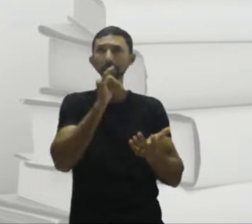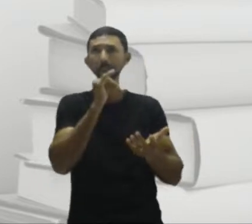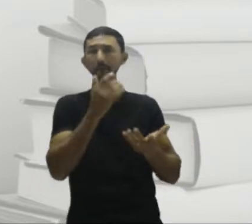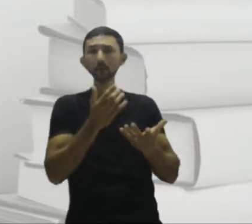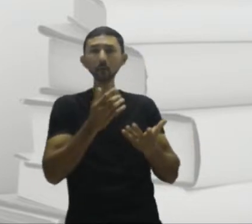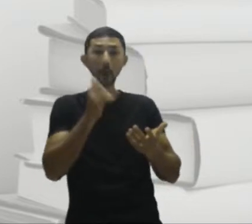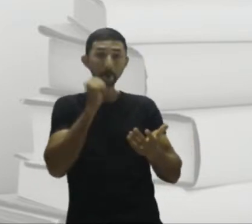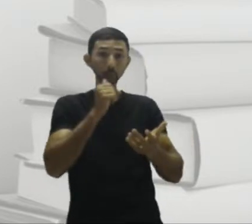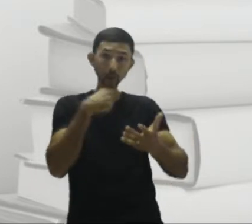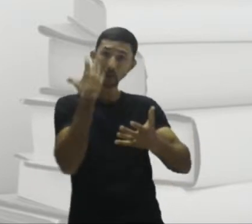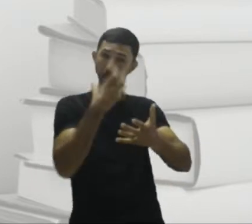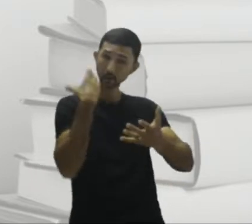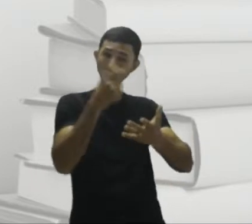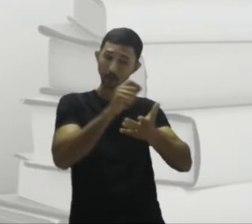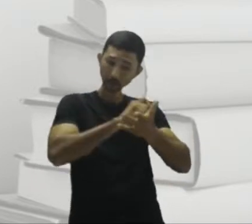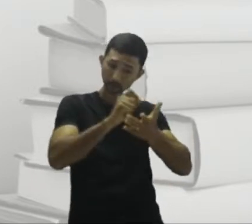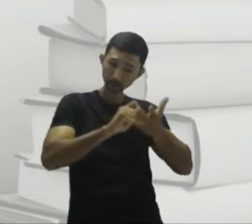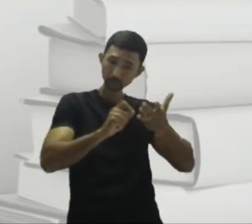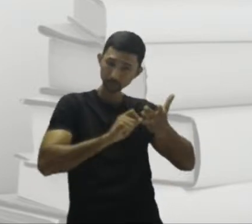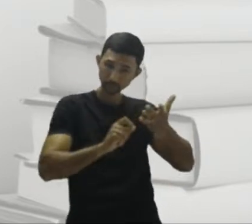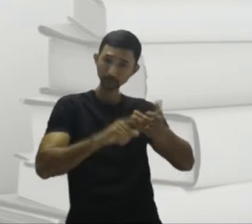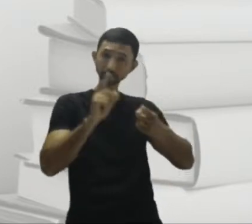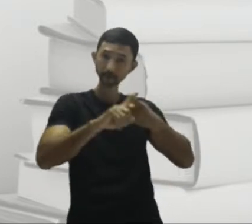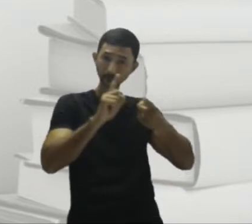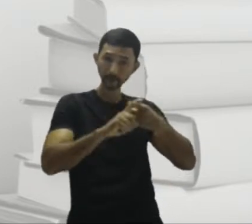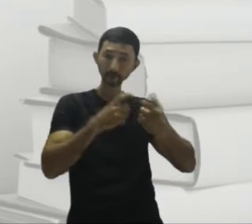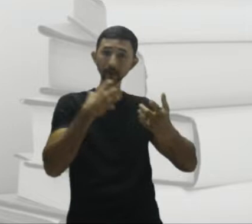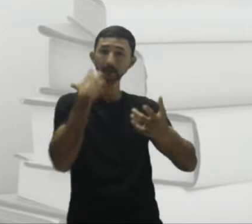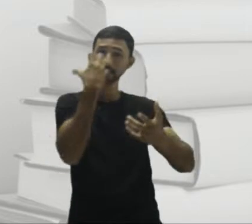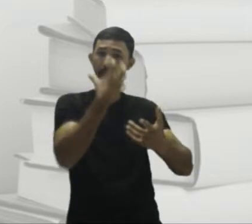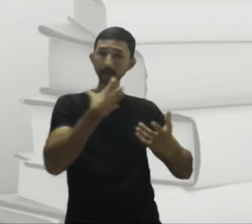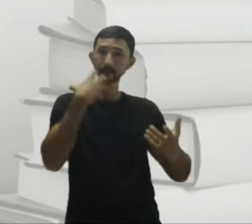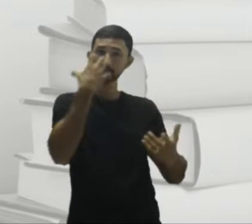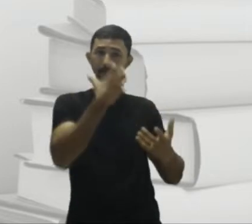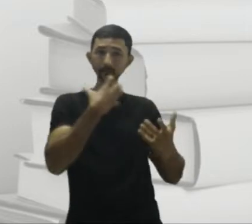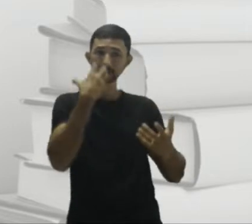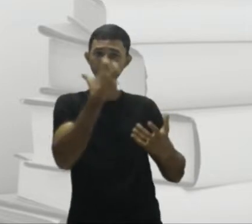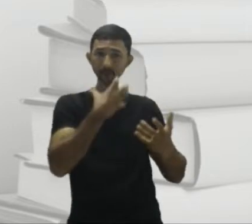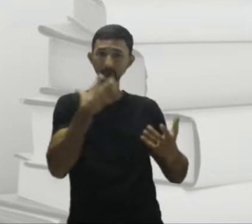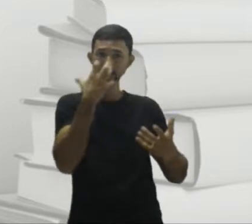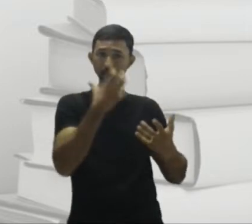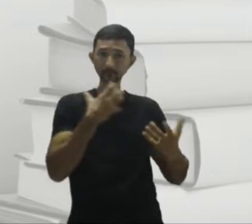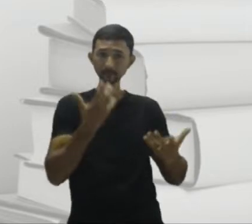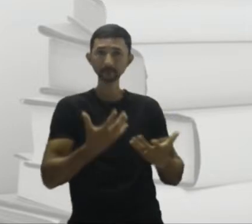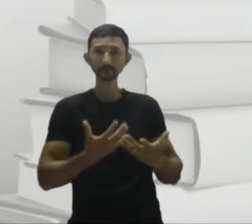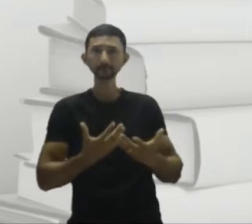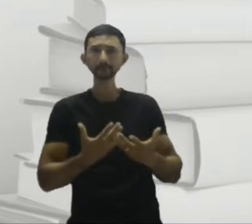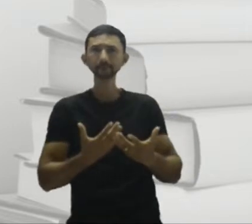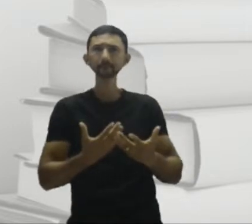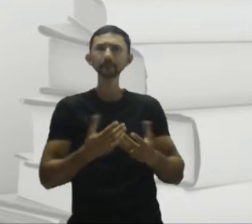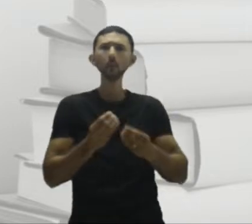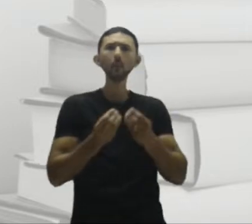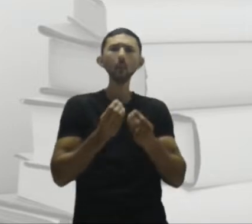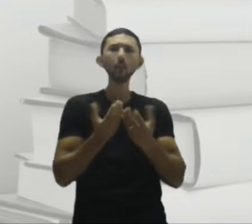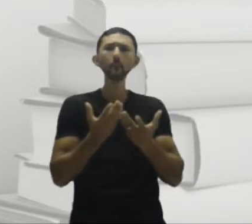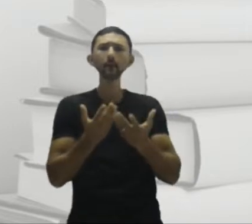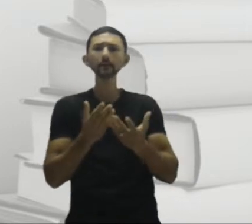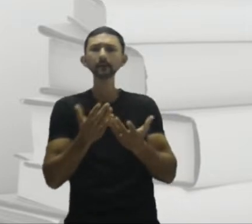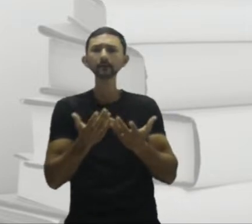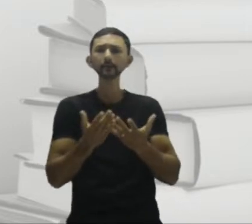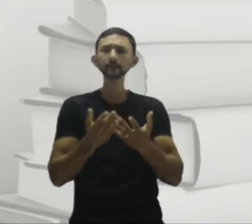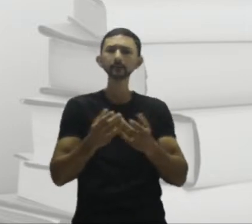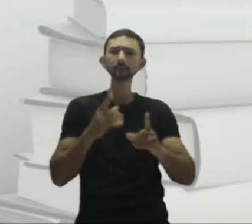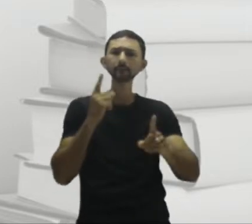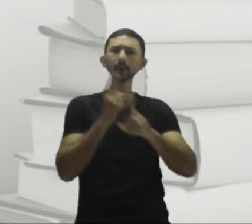quem canta, quem interpreta essa canção. Onde é que circula? Eu vou encontrar